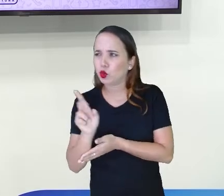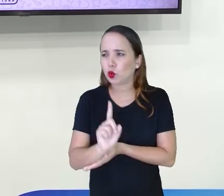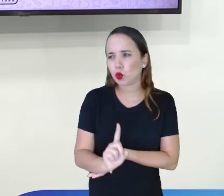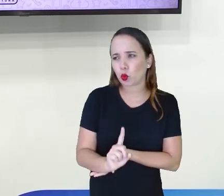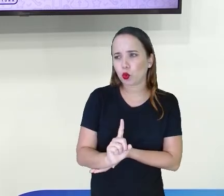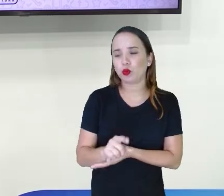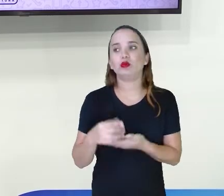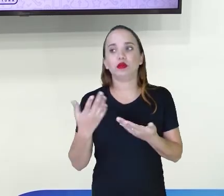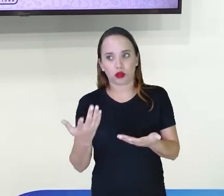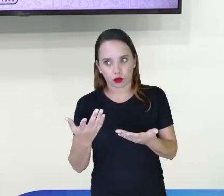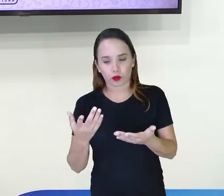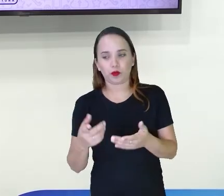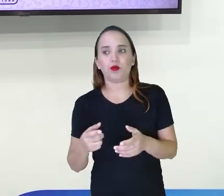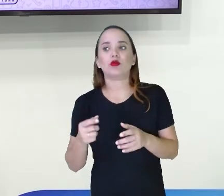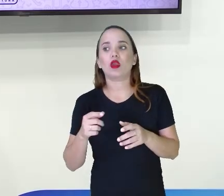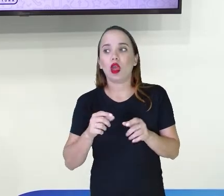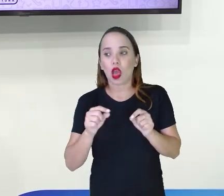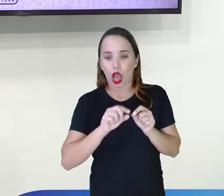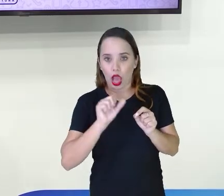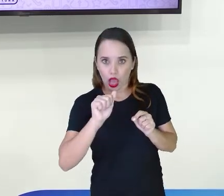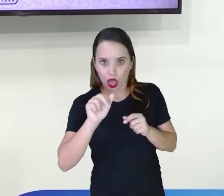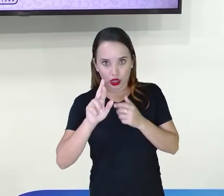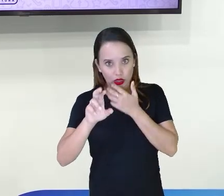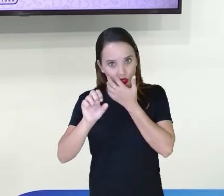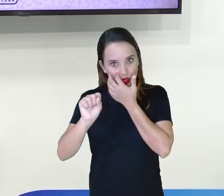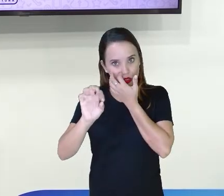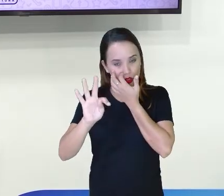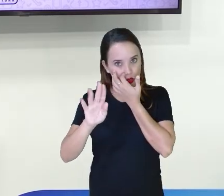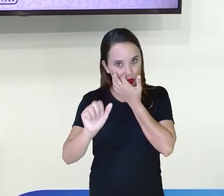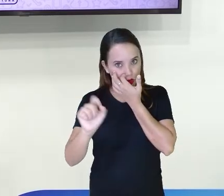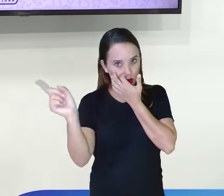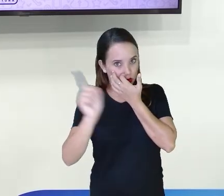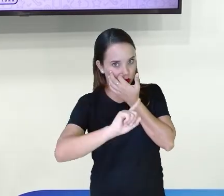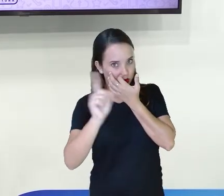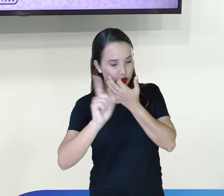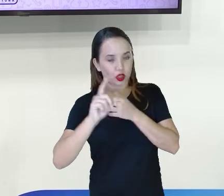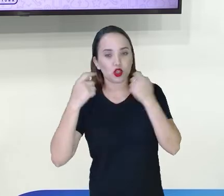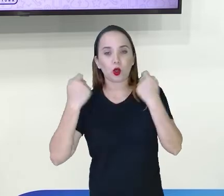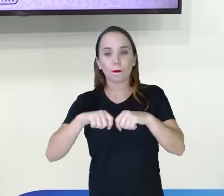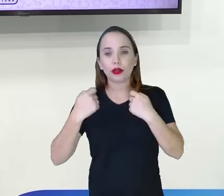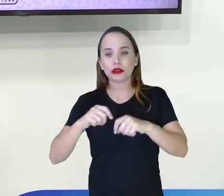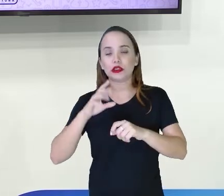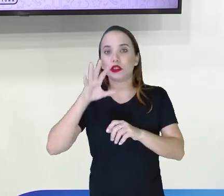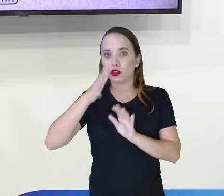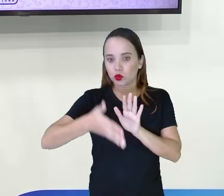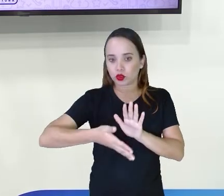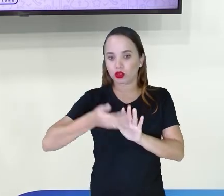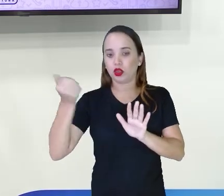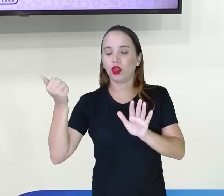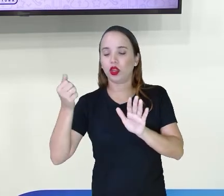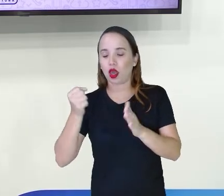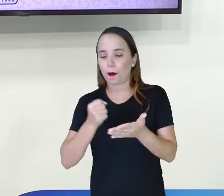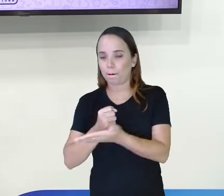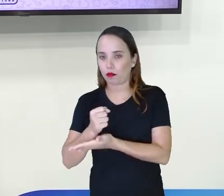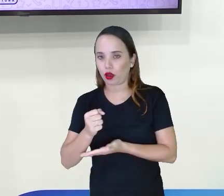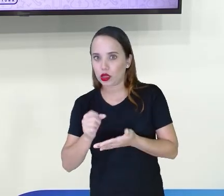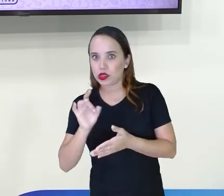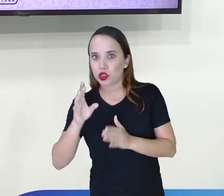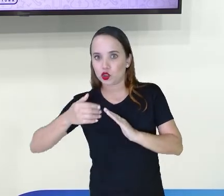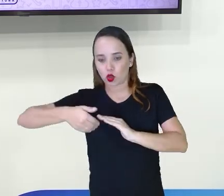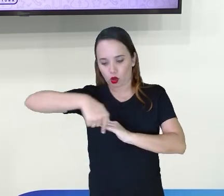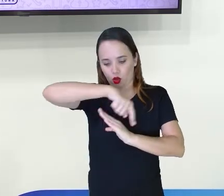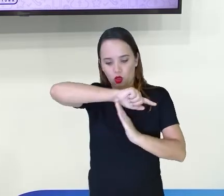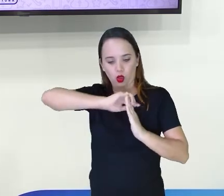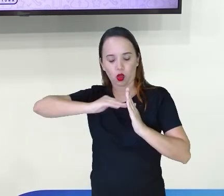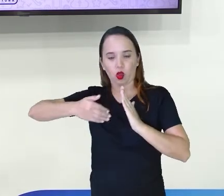face? Para eu contar a aresta, não. Para eu contar as arestas, eu preciso tirar a base. Eu só conto faces